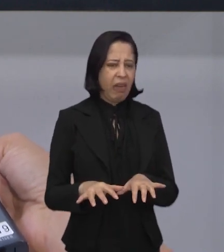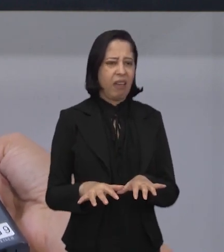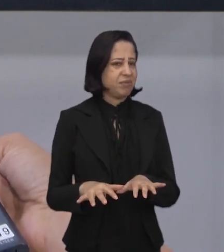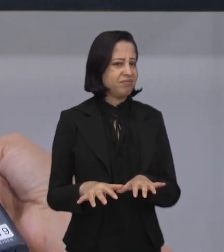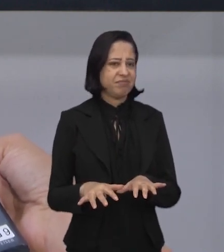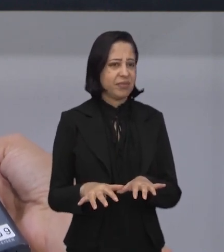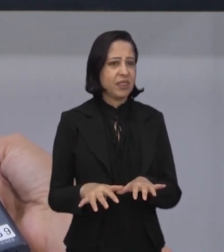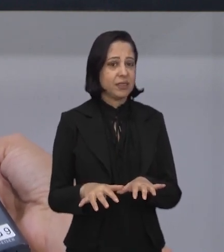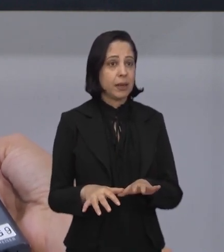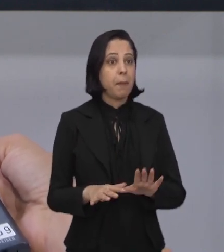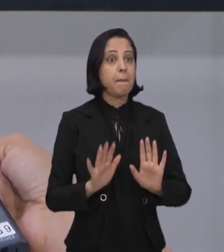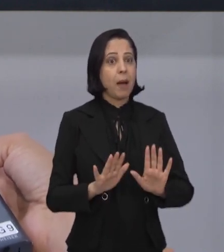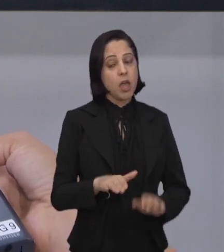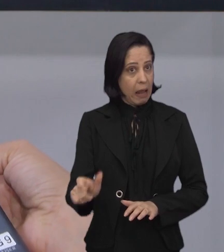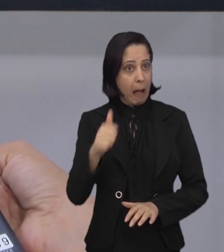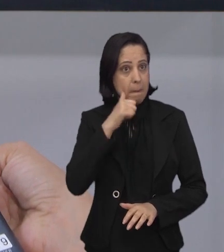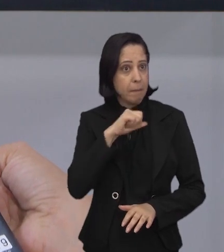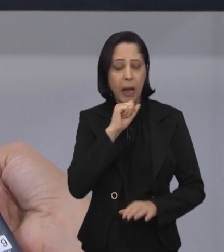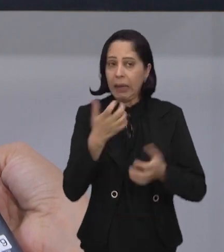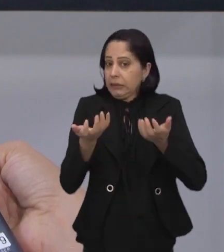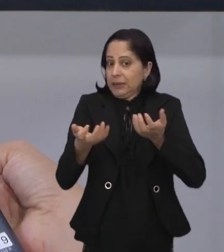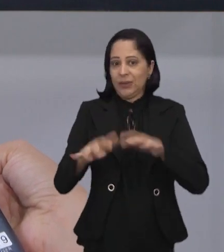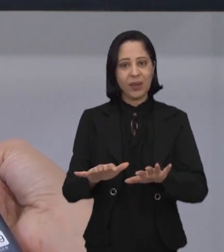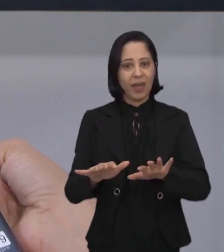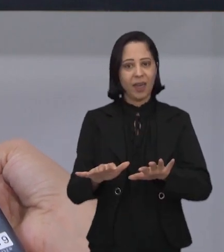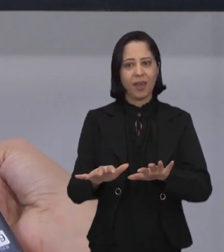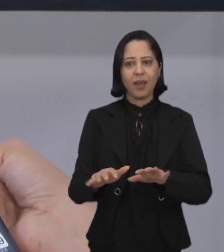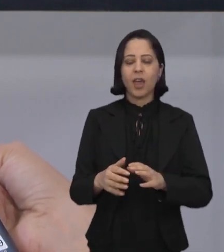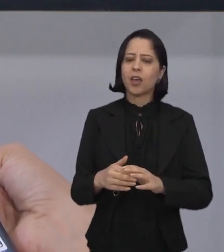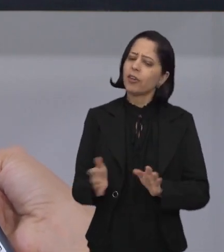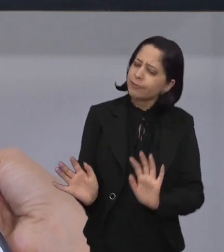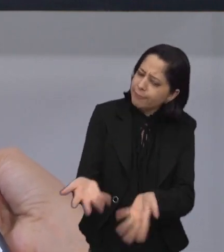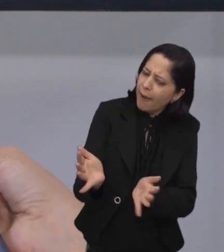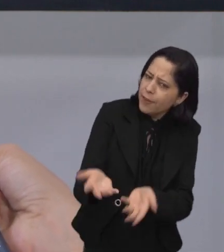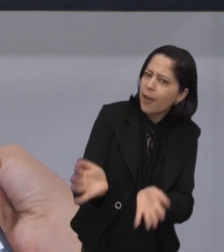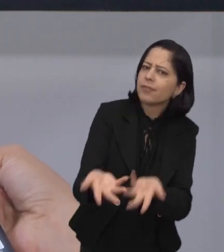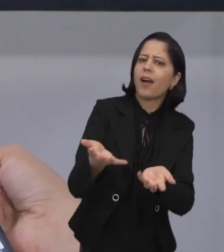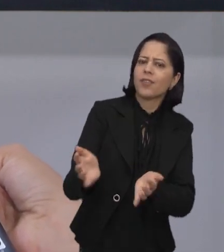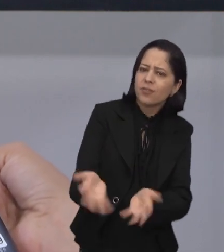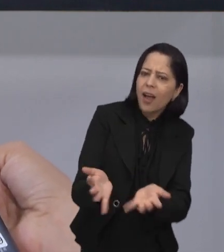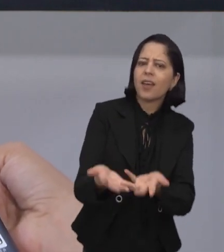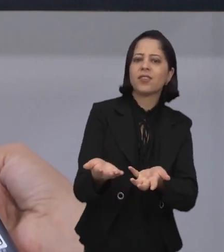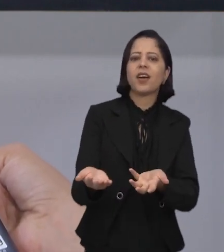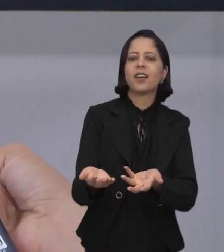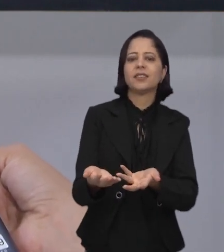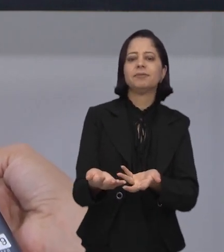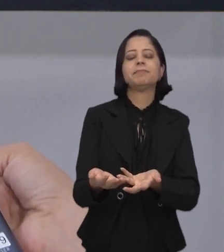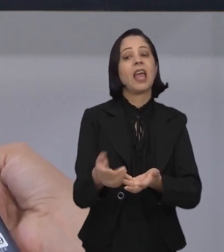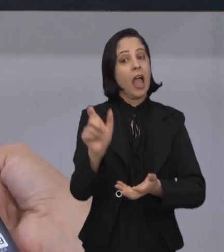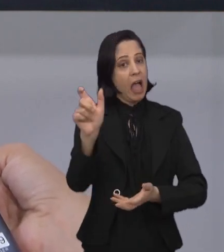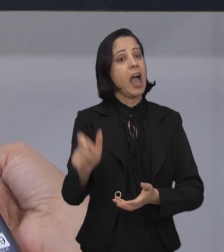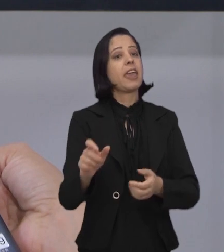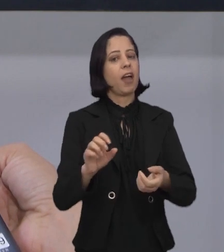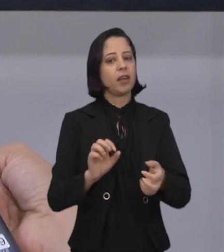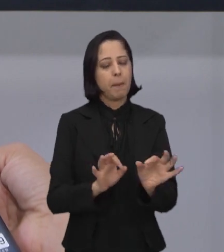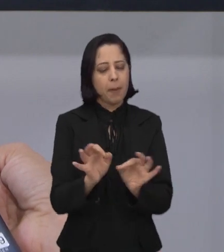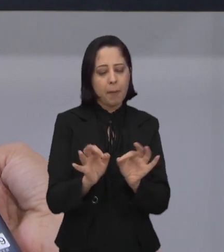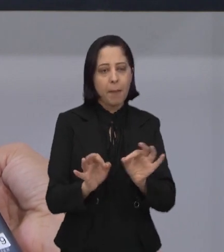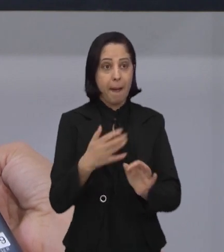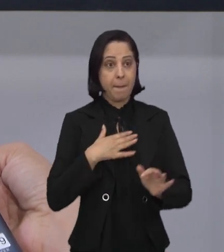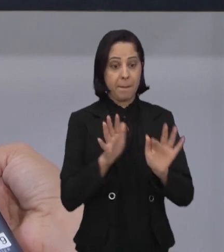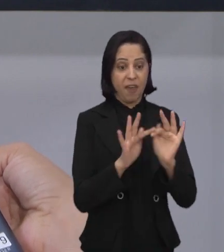E foi convidada para fazer, né, uma exposição de um restaurante que ia inaugurar, ia